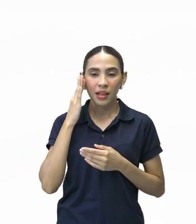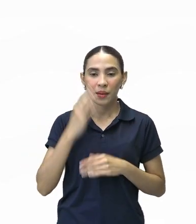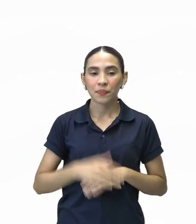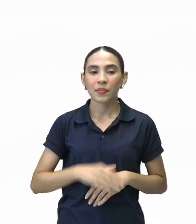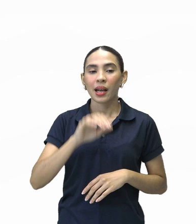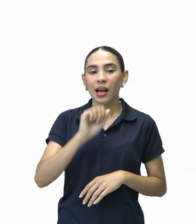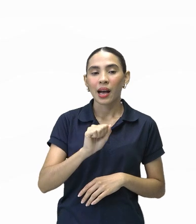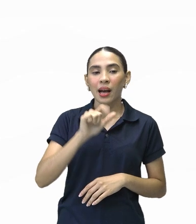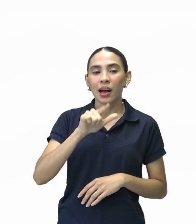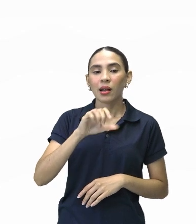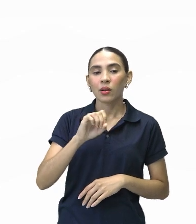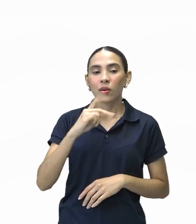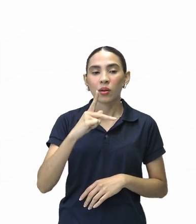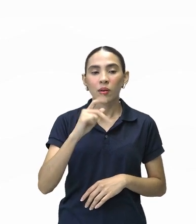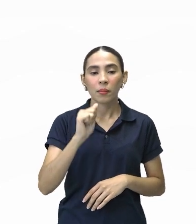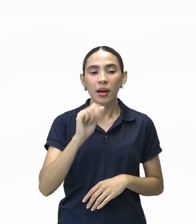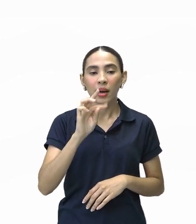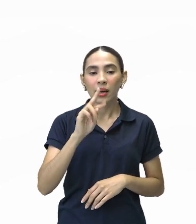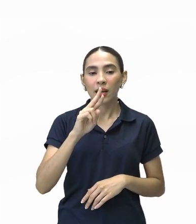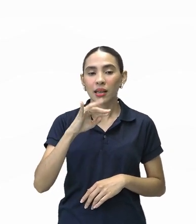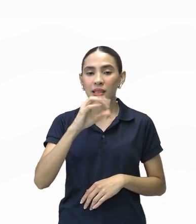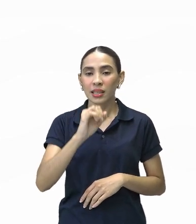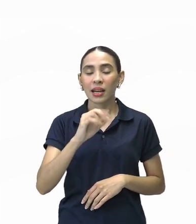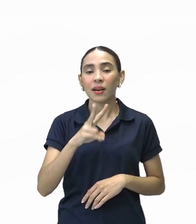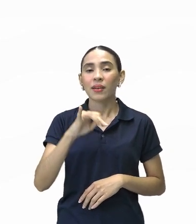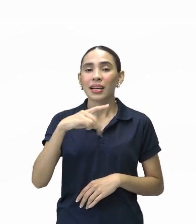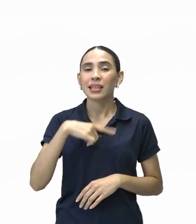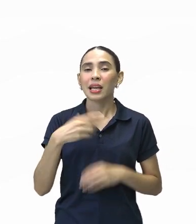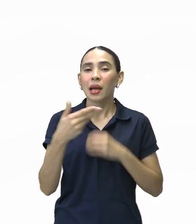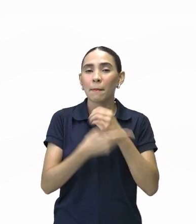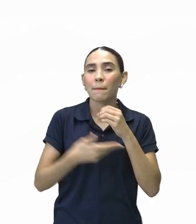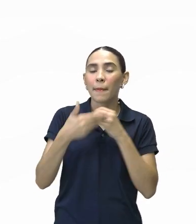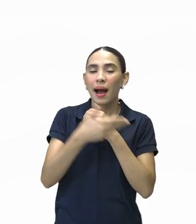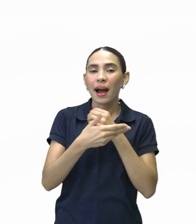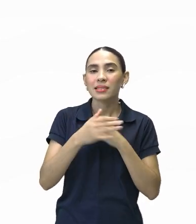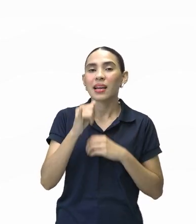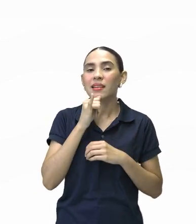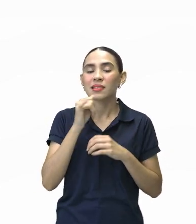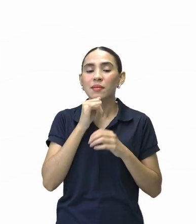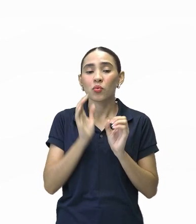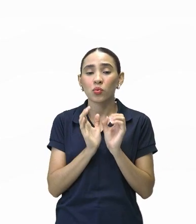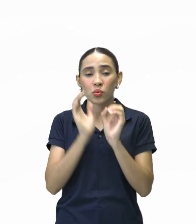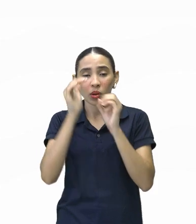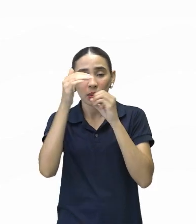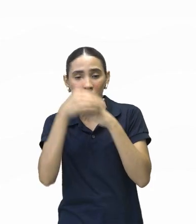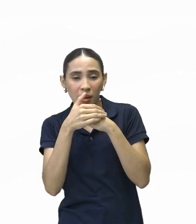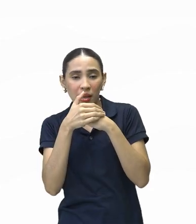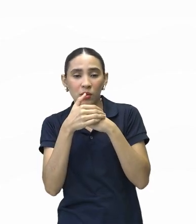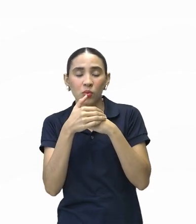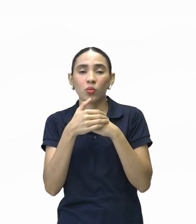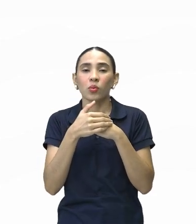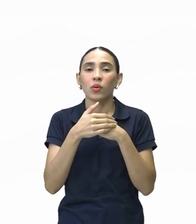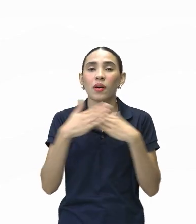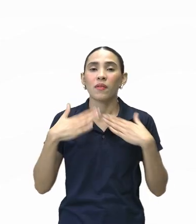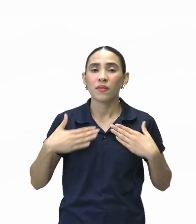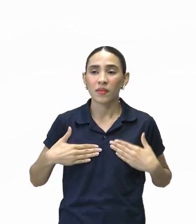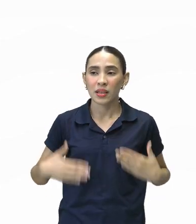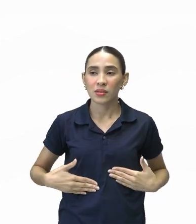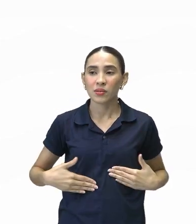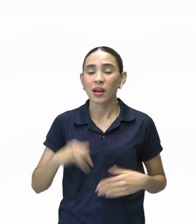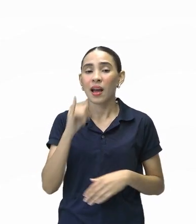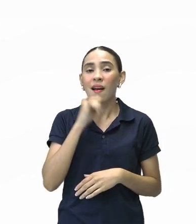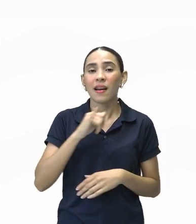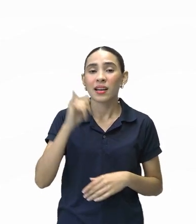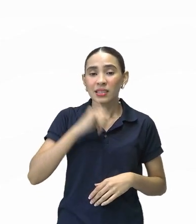a alopátrica, ela está baseada no que diz respeito ao isolamento, um isolamento físico, nesse